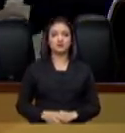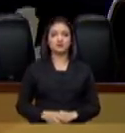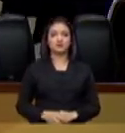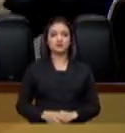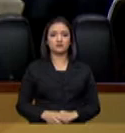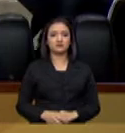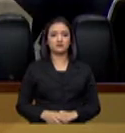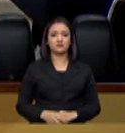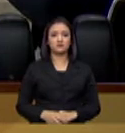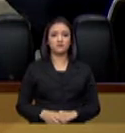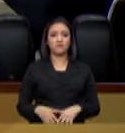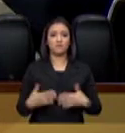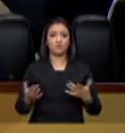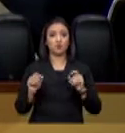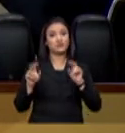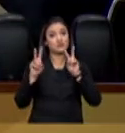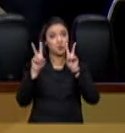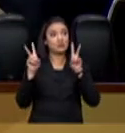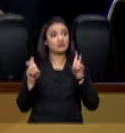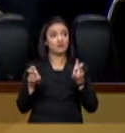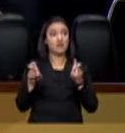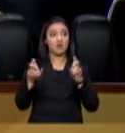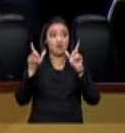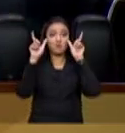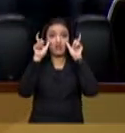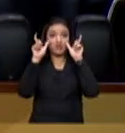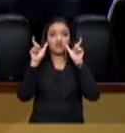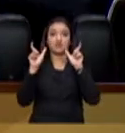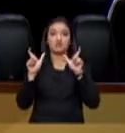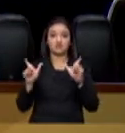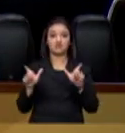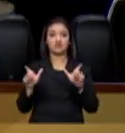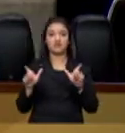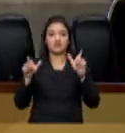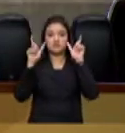ser um tema bastante instigante, temos aqui